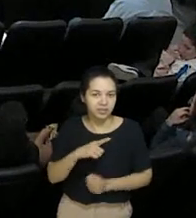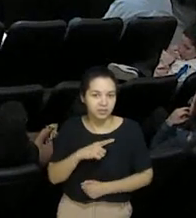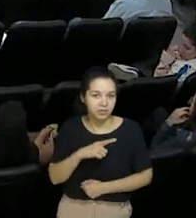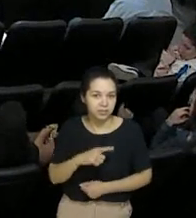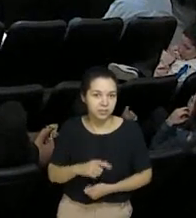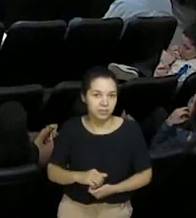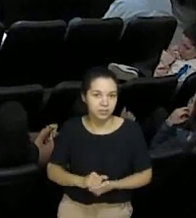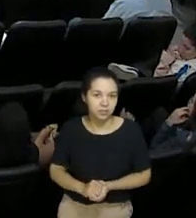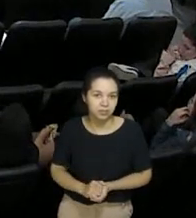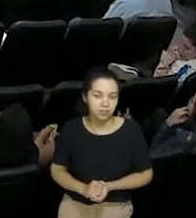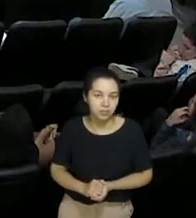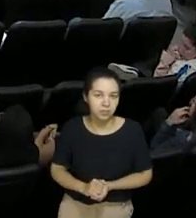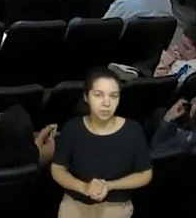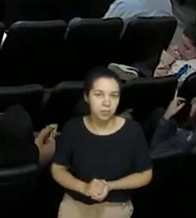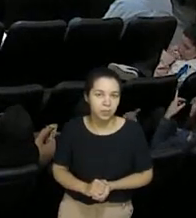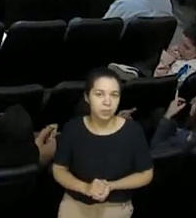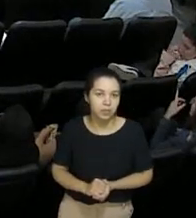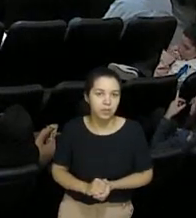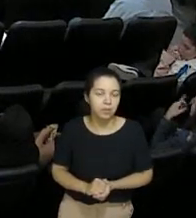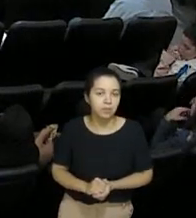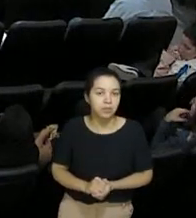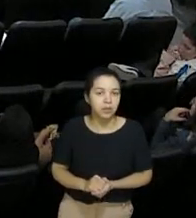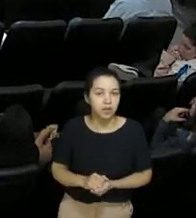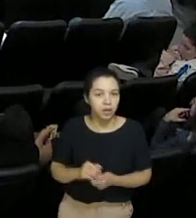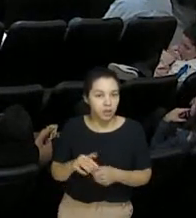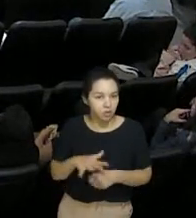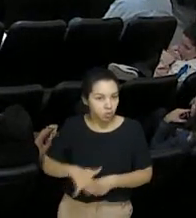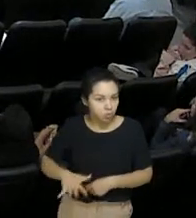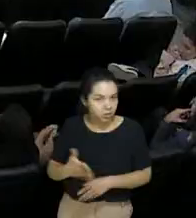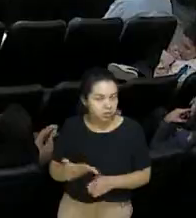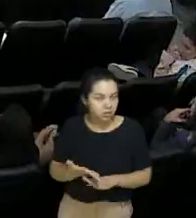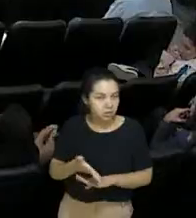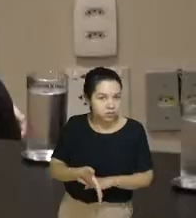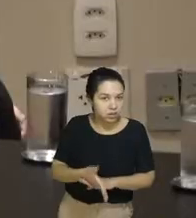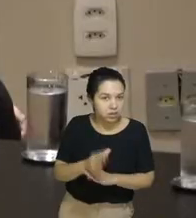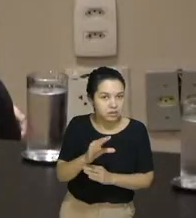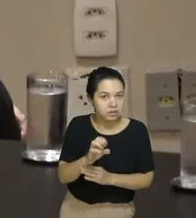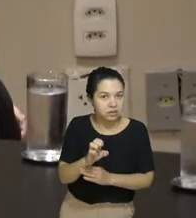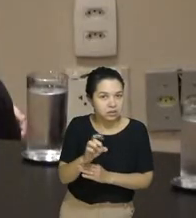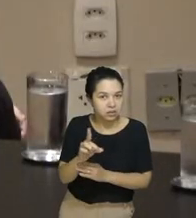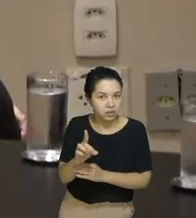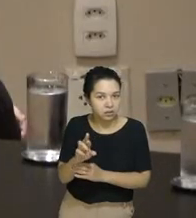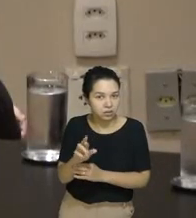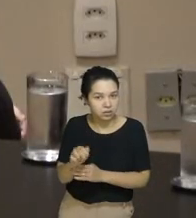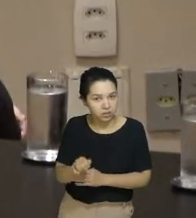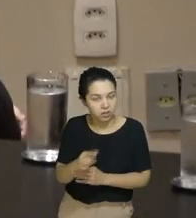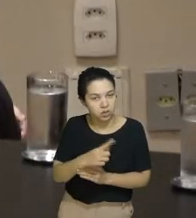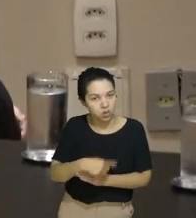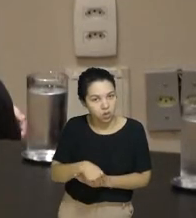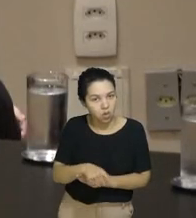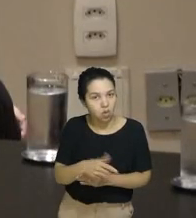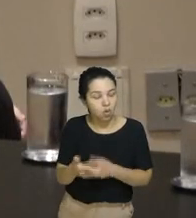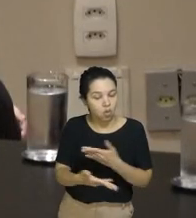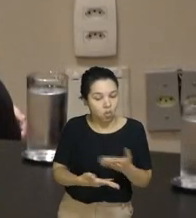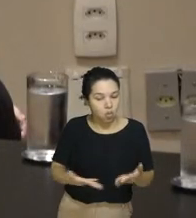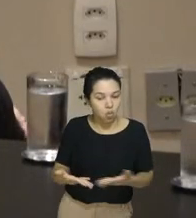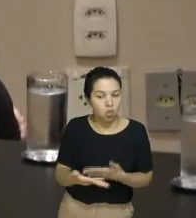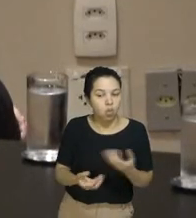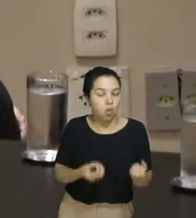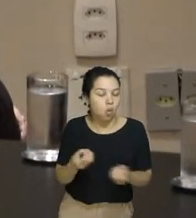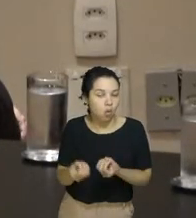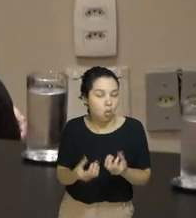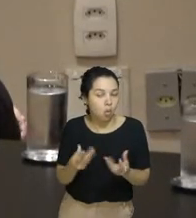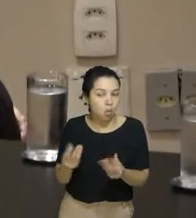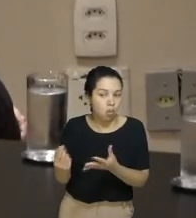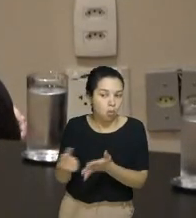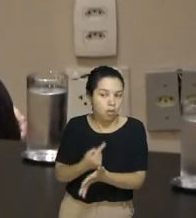esses são os passos para acessar o CEDRA. A gente está socializando hoje como é que faz. Muita gente pergunta como é que faz para